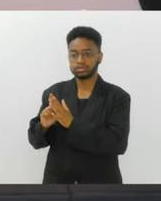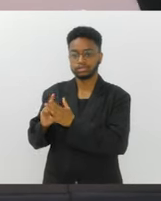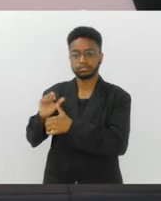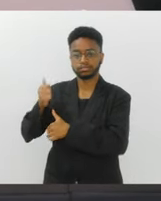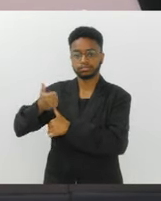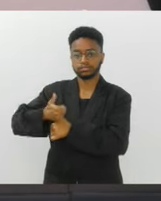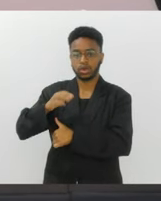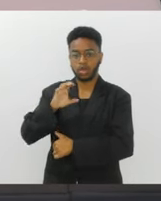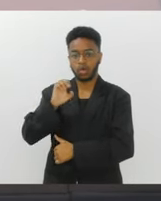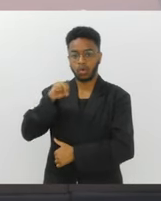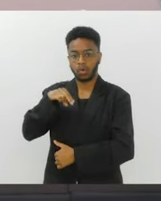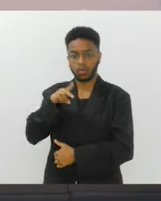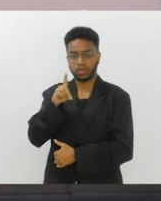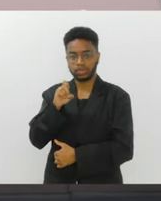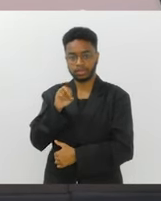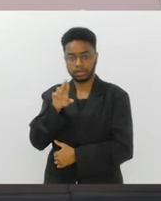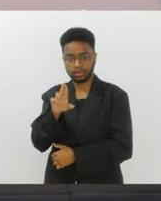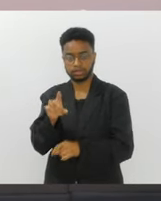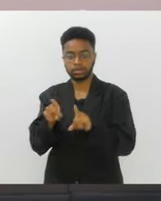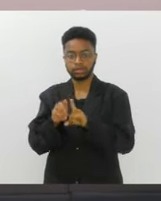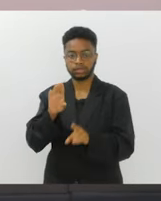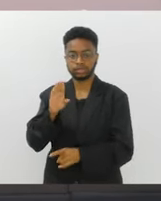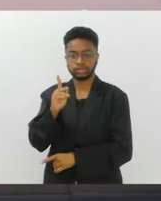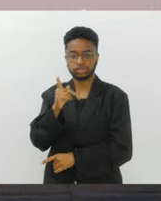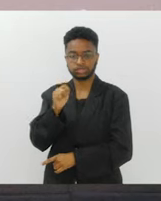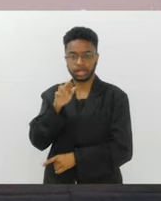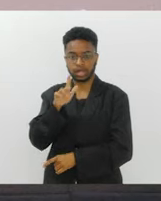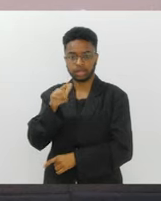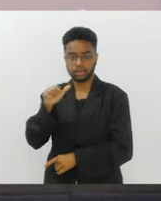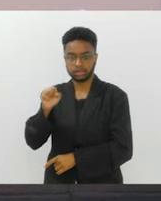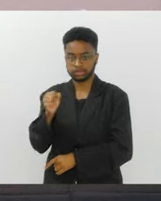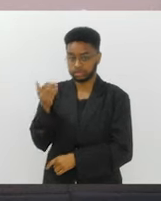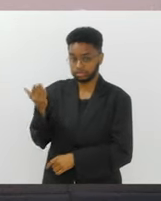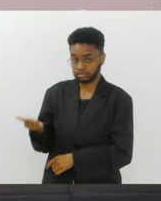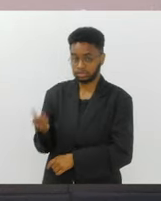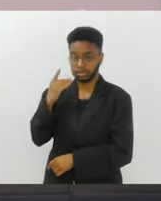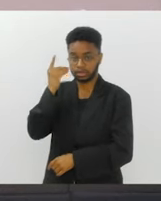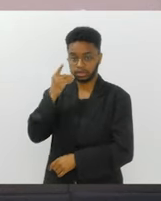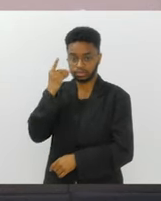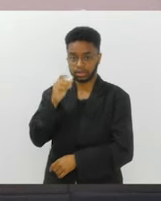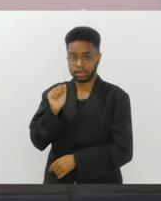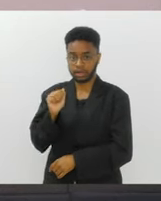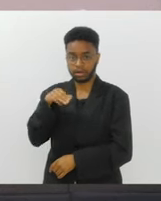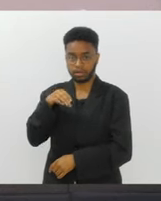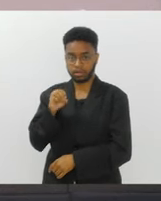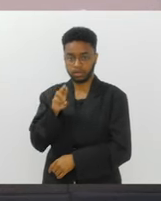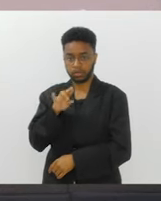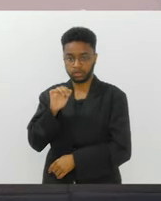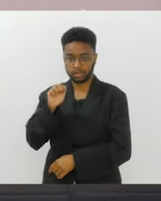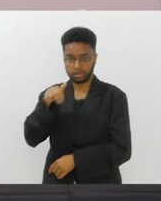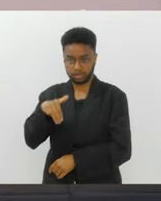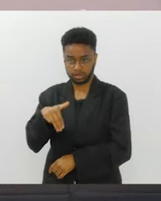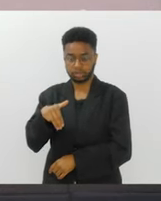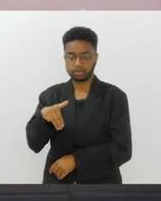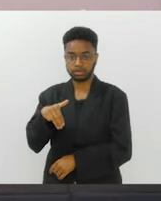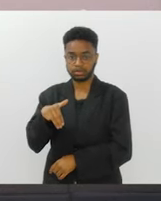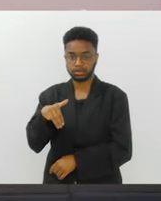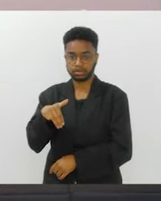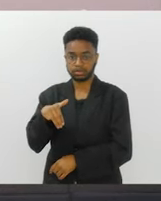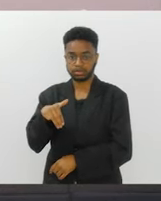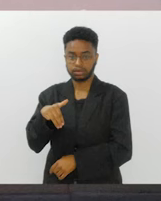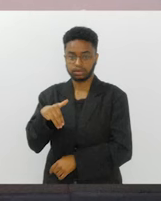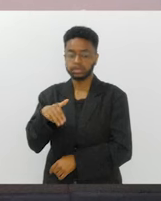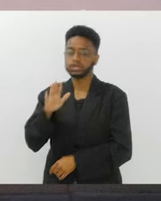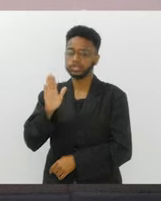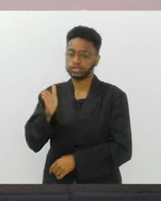do Charles, que o Amorim, deputado Amorim, me perdoe, batia na